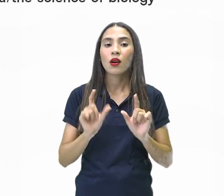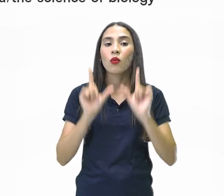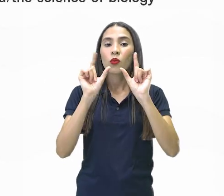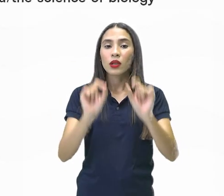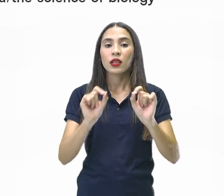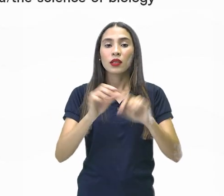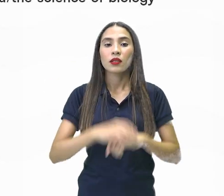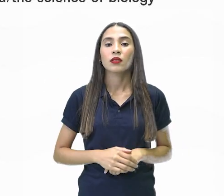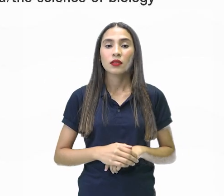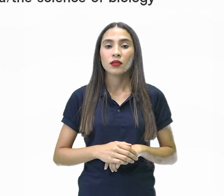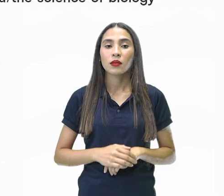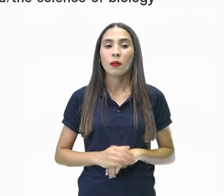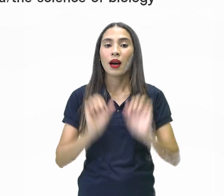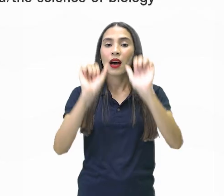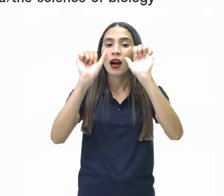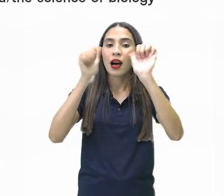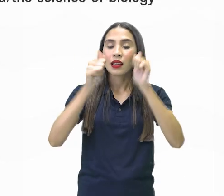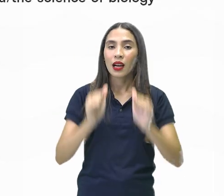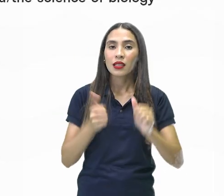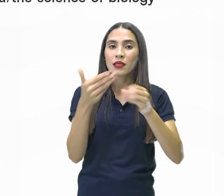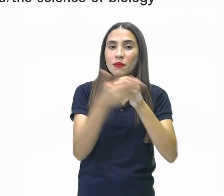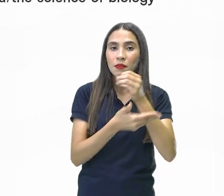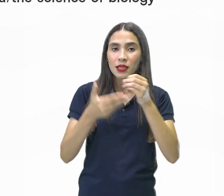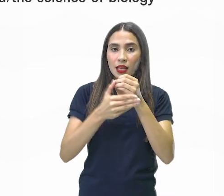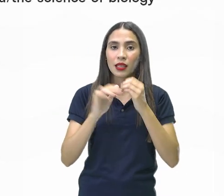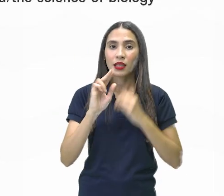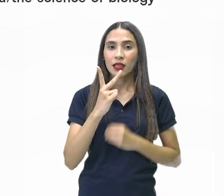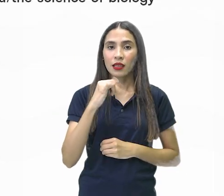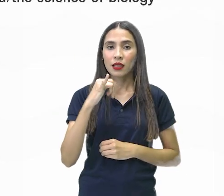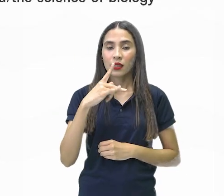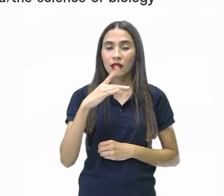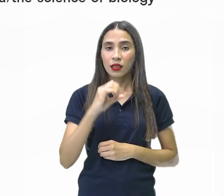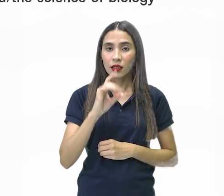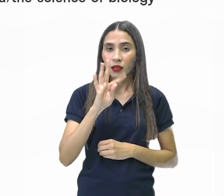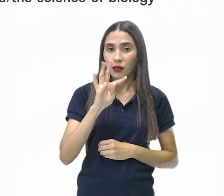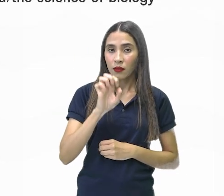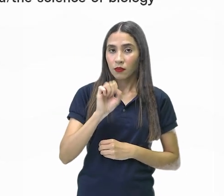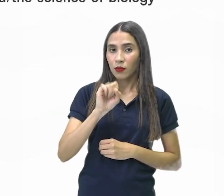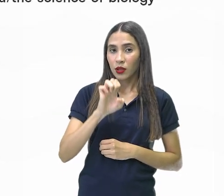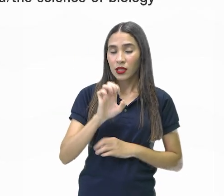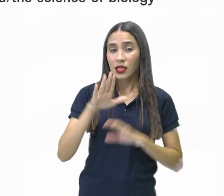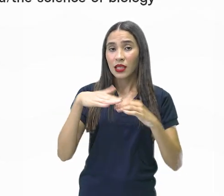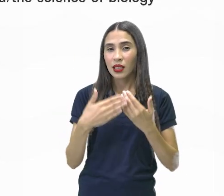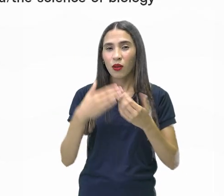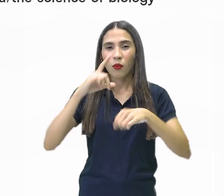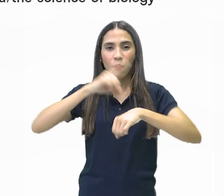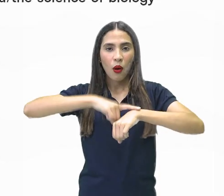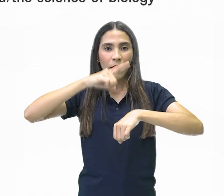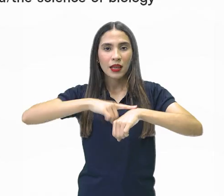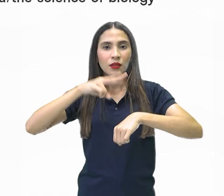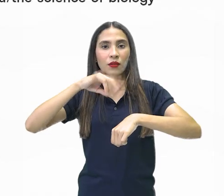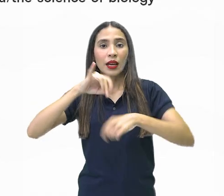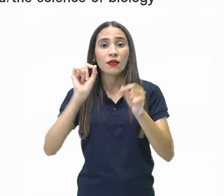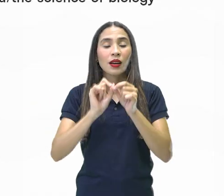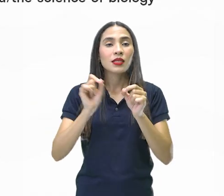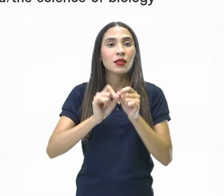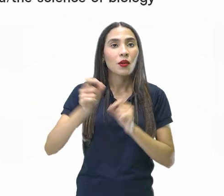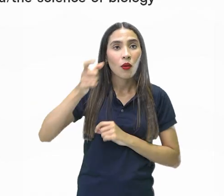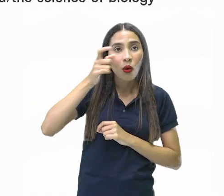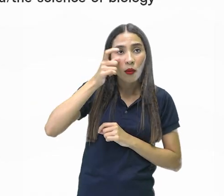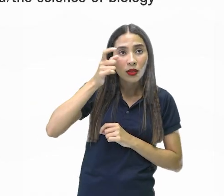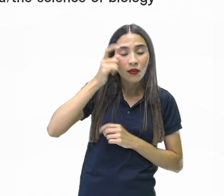faça uma previsão baseada na hipótese. Então, a partir do momento que se faz a